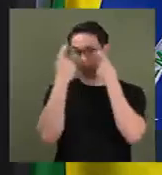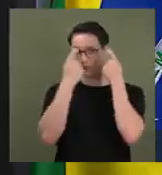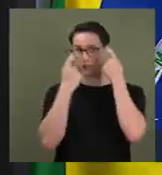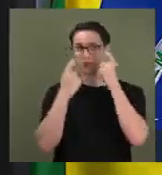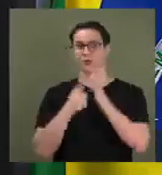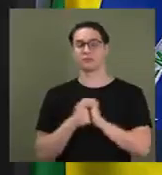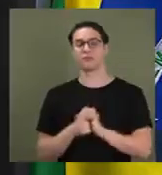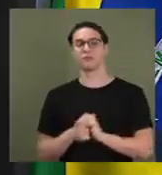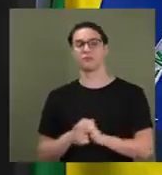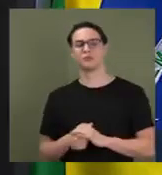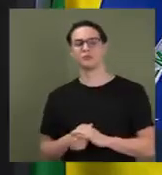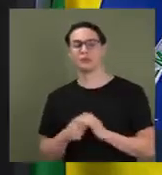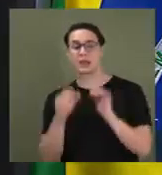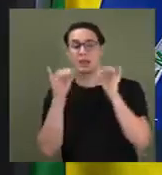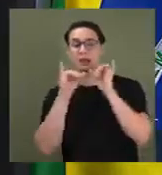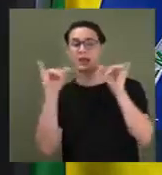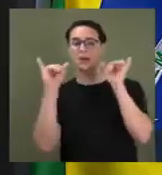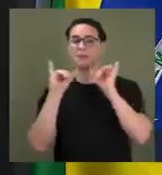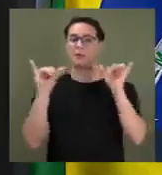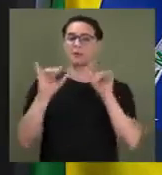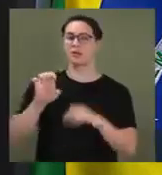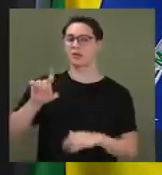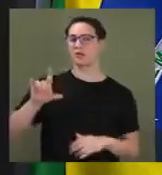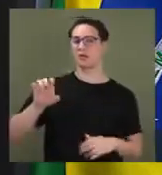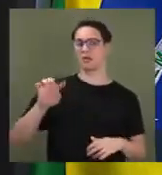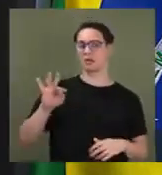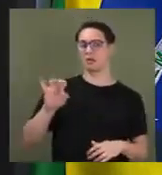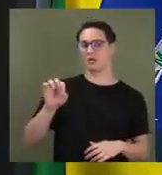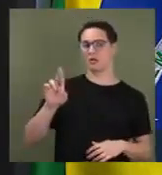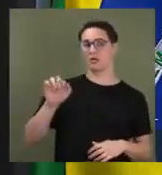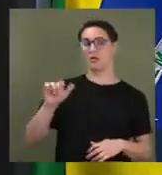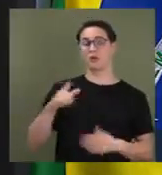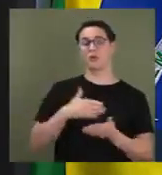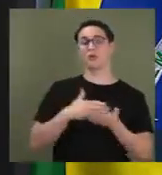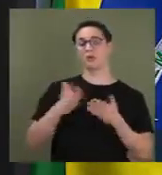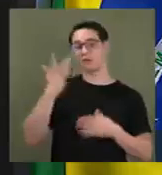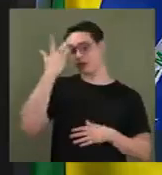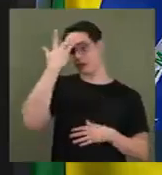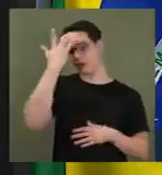A campanha eleitoral começa amanhã.